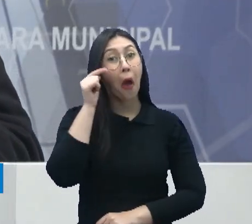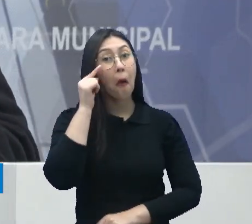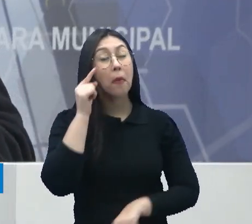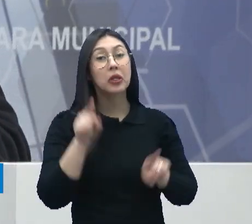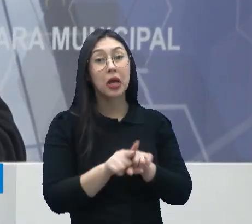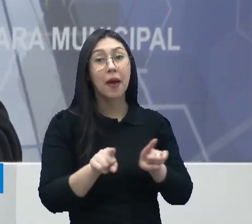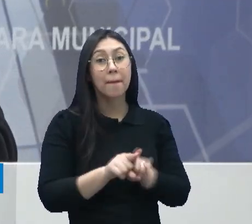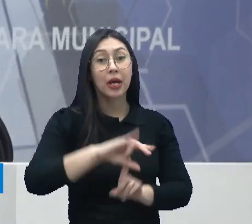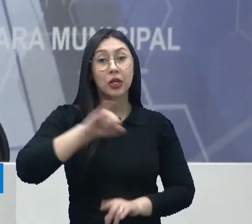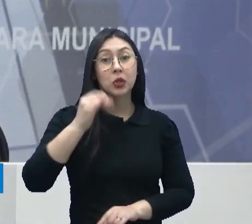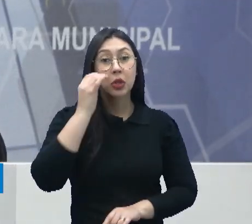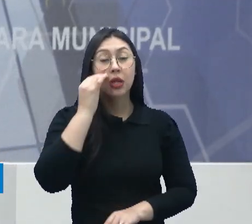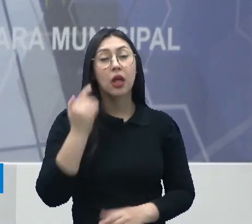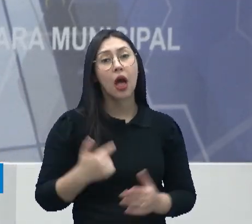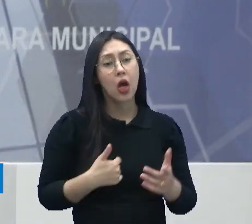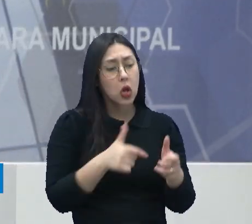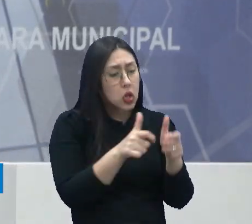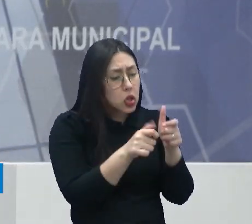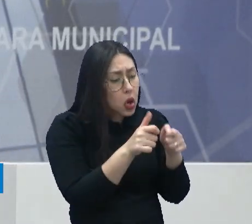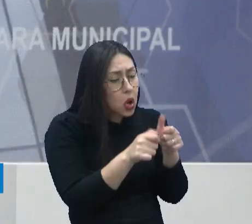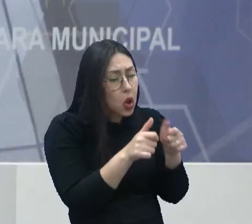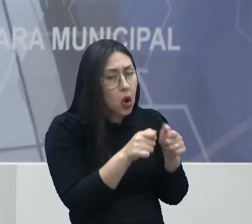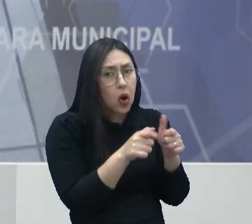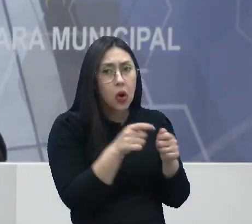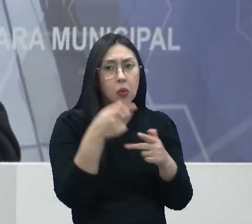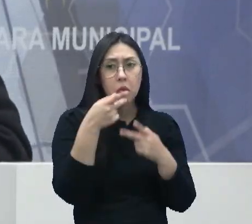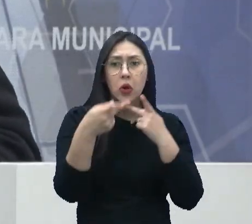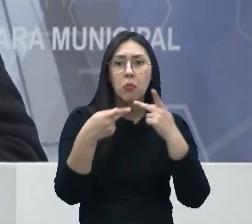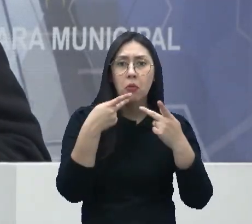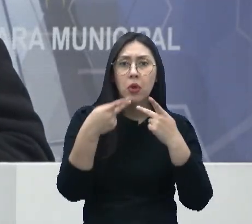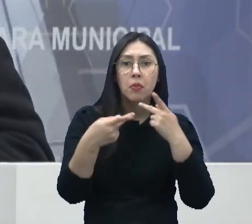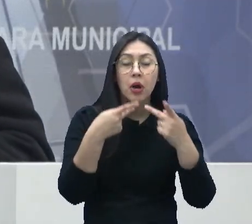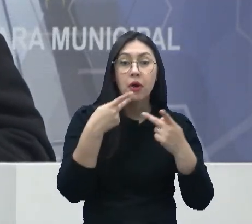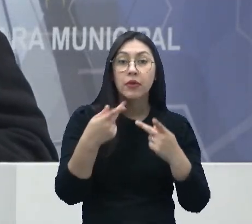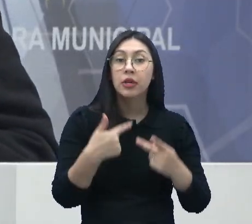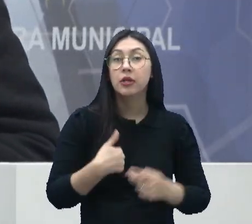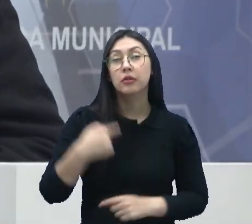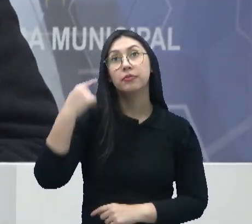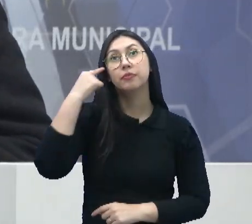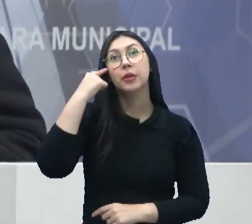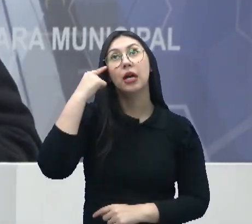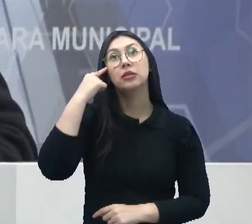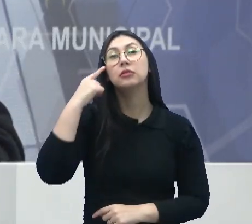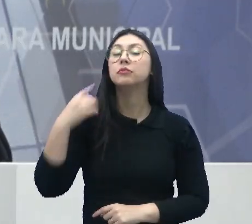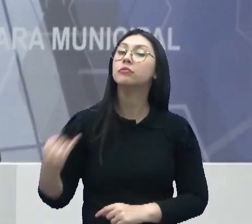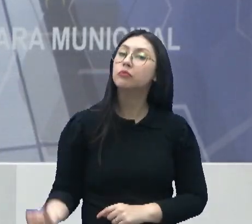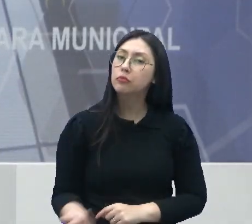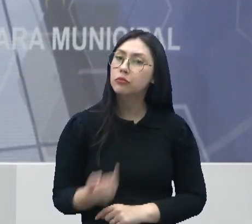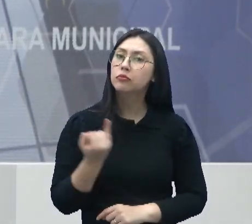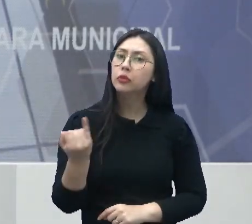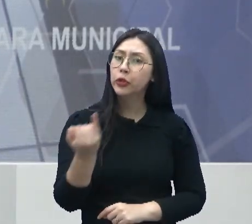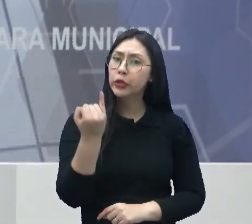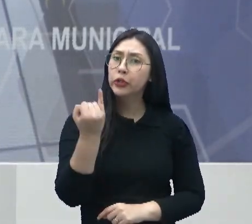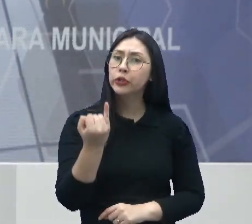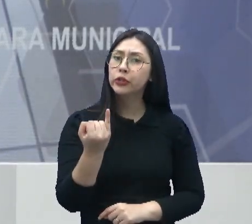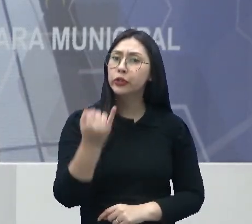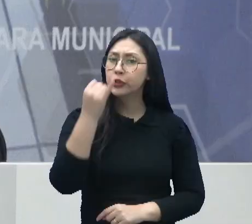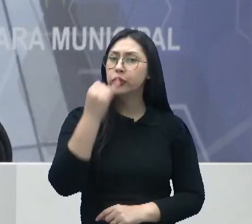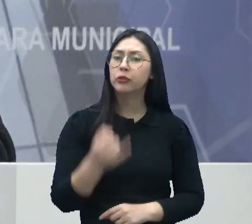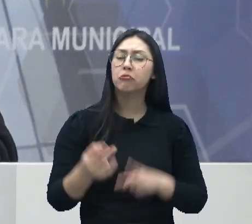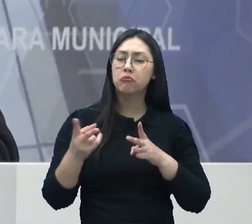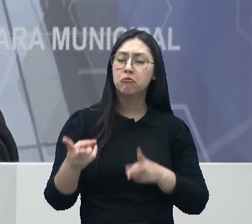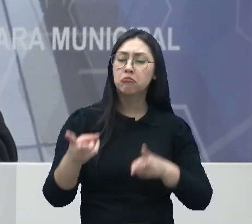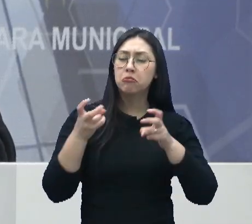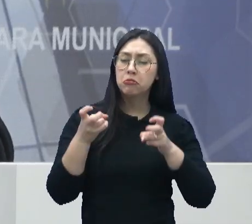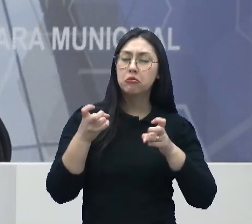fiz algumas anotações aqui das falas colocadas por vossas excelências e eu penso que é importante para a população ouvir esse contraponto. Uma das falas